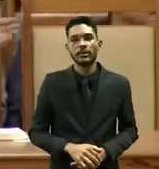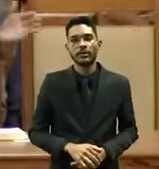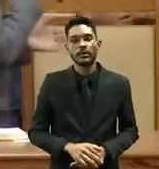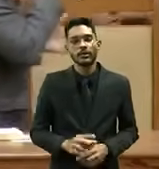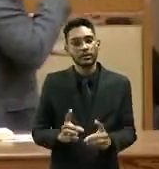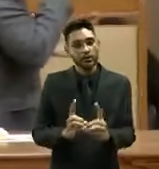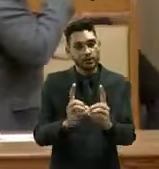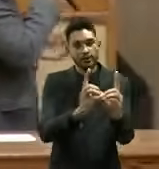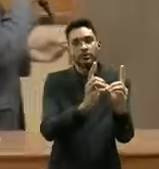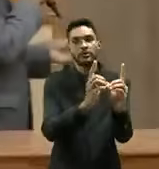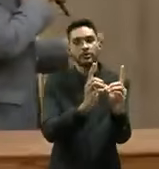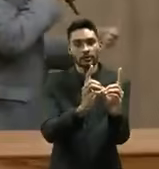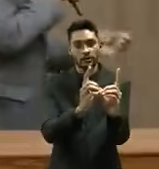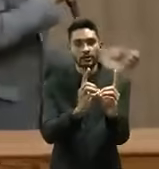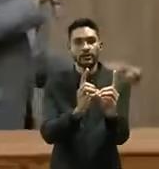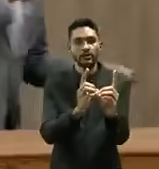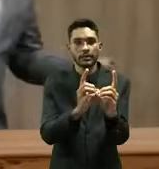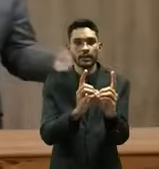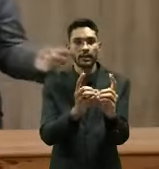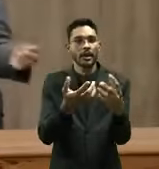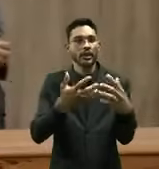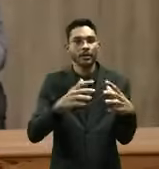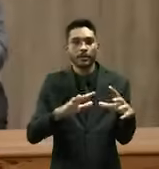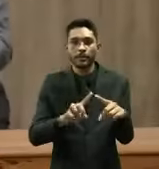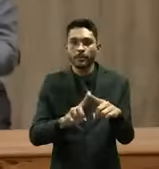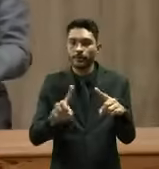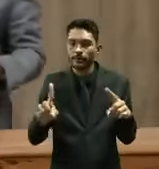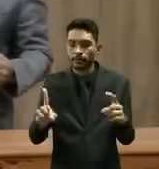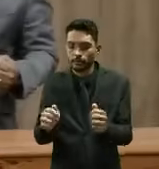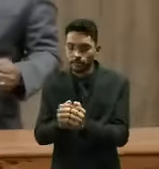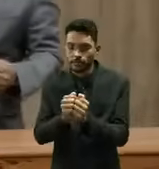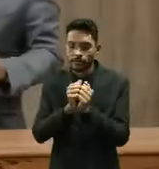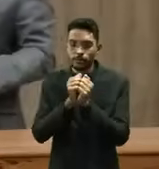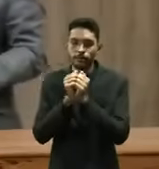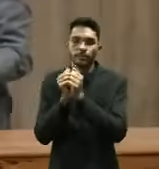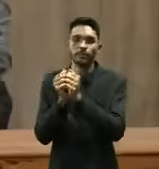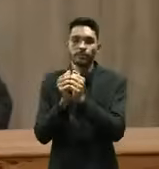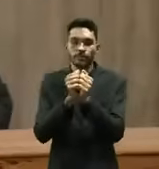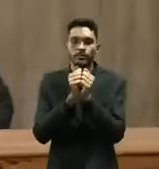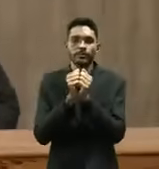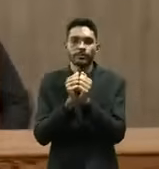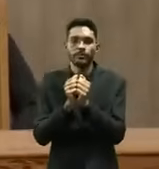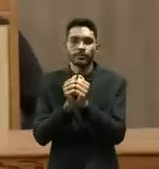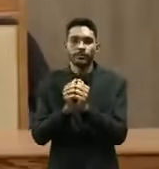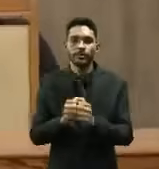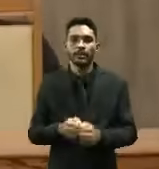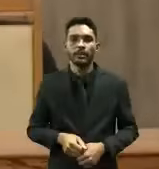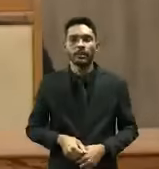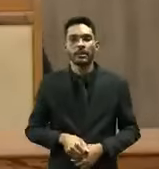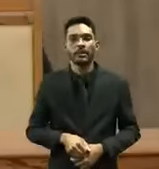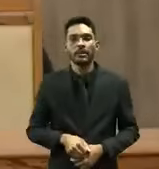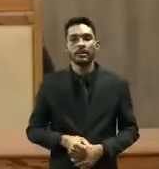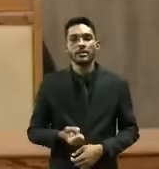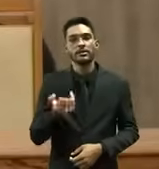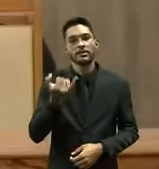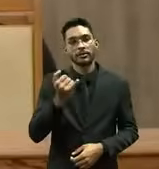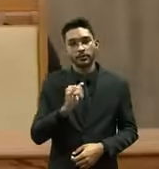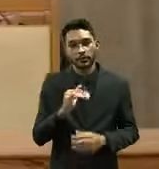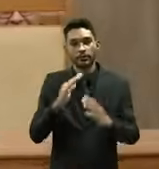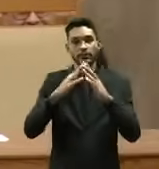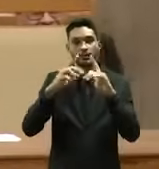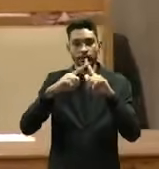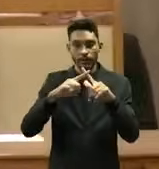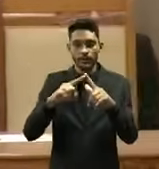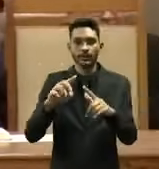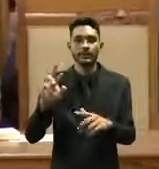mim e quem comigo não ajunta espalha Veja bem se eu sou um presbiteriano mas estou pregando para